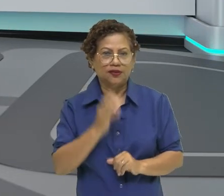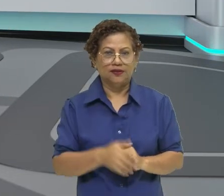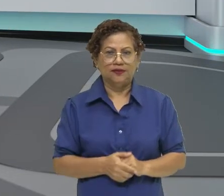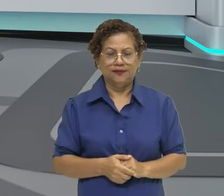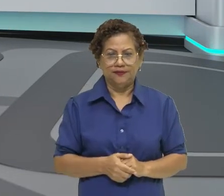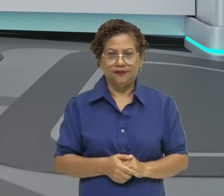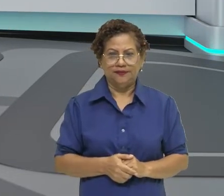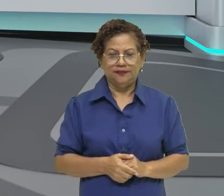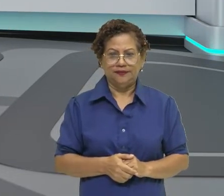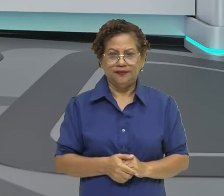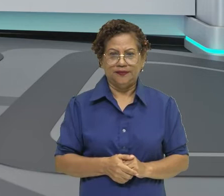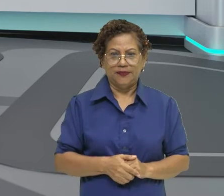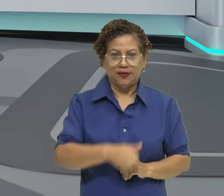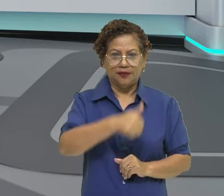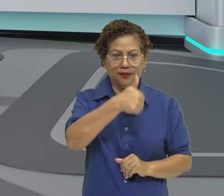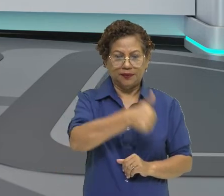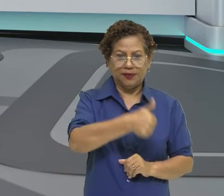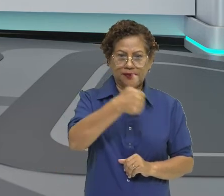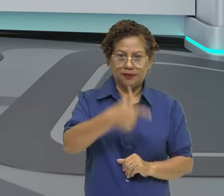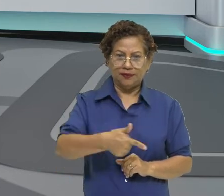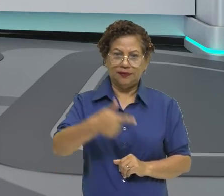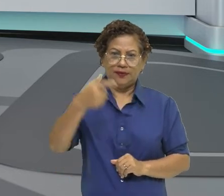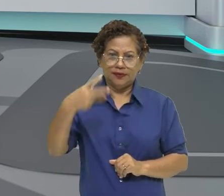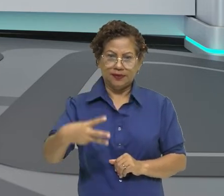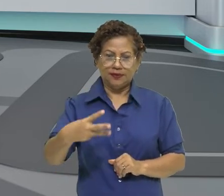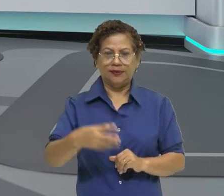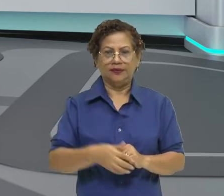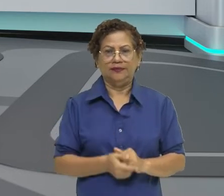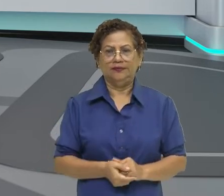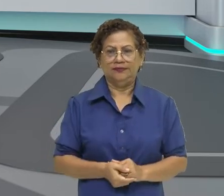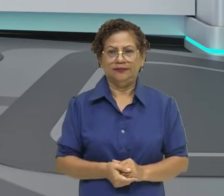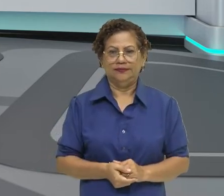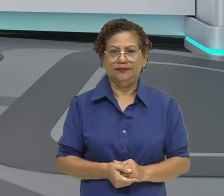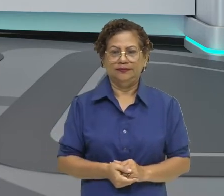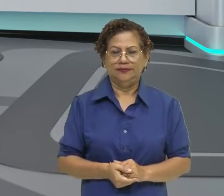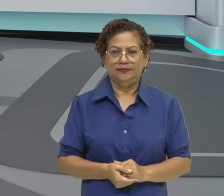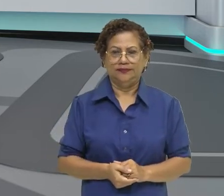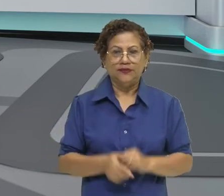ordem dórica, que é uma ordem básica.